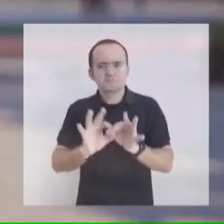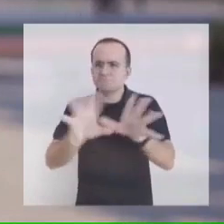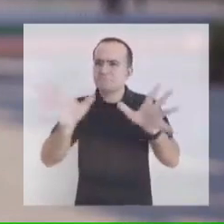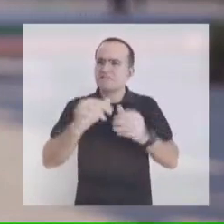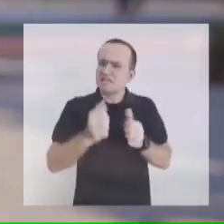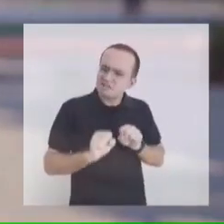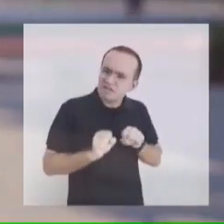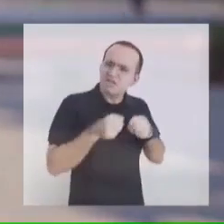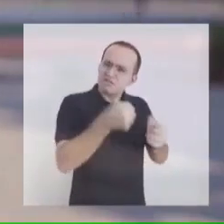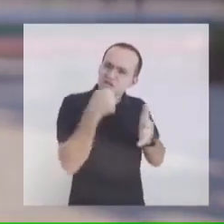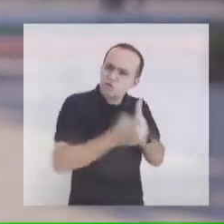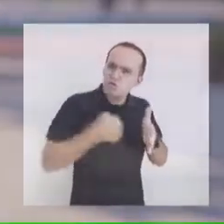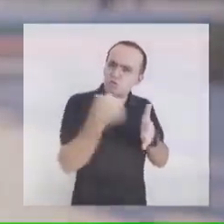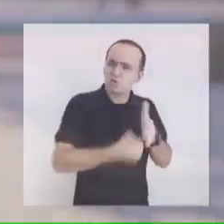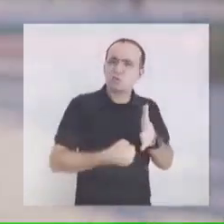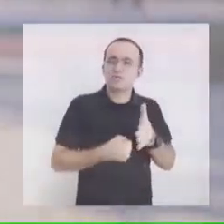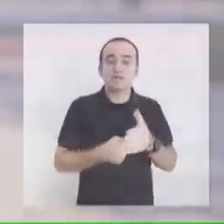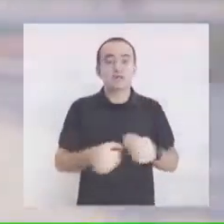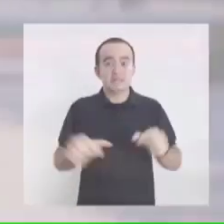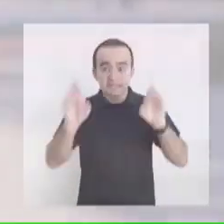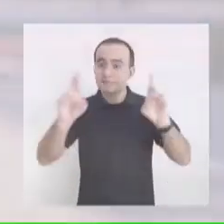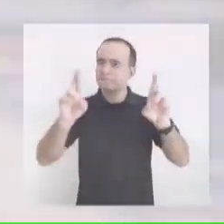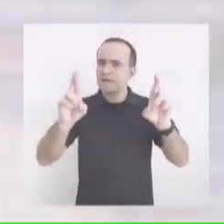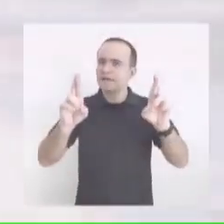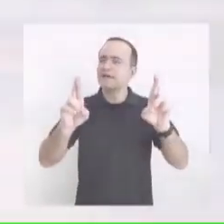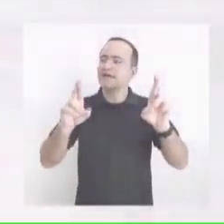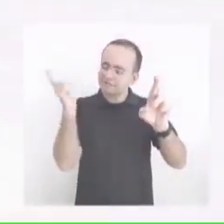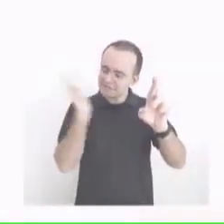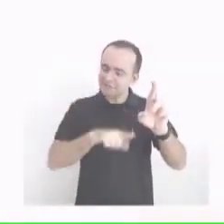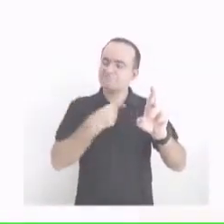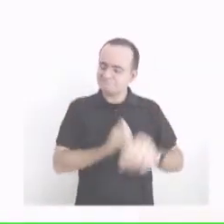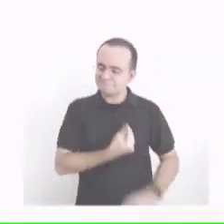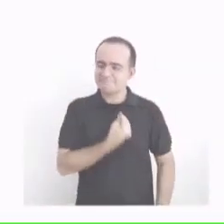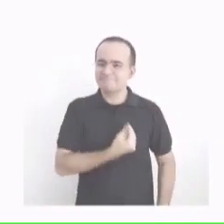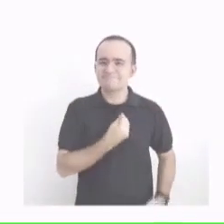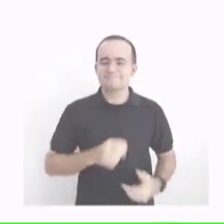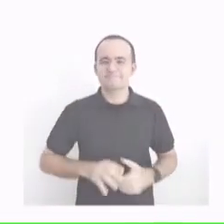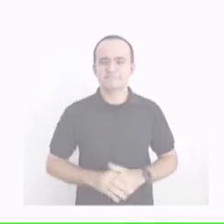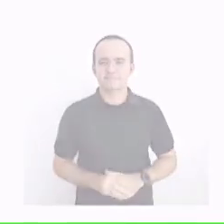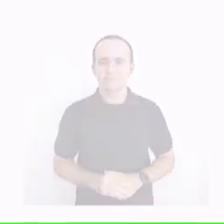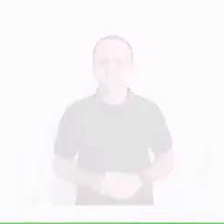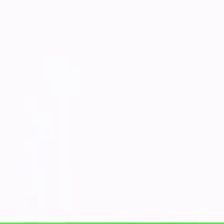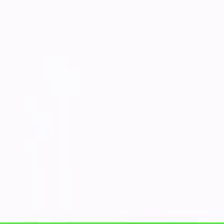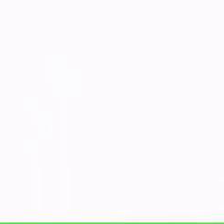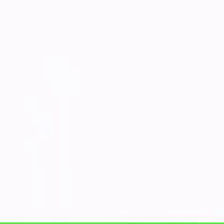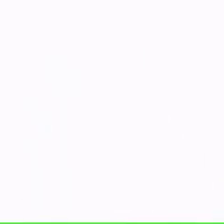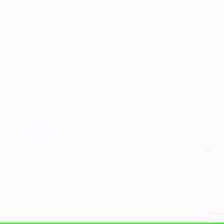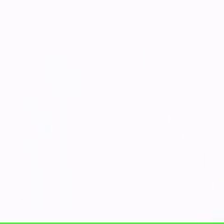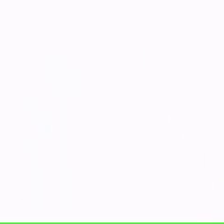disposição para seguir e fortalecer essa luta com vocês. A esperança, ela está viva e ela existe.